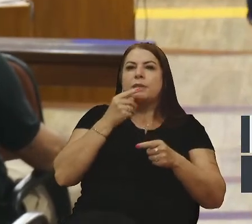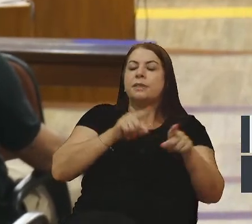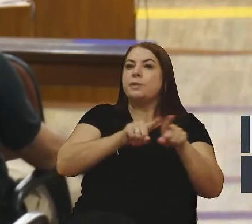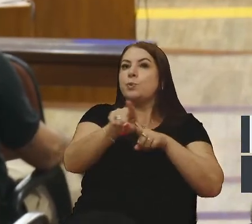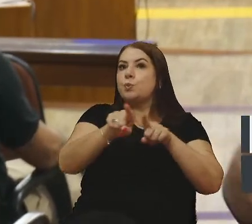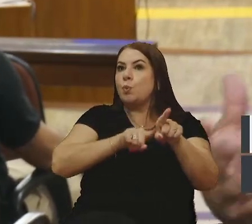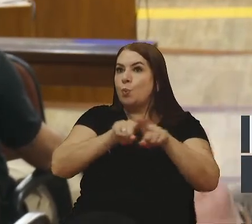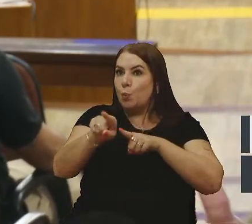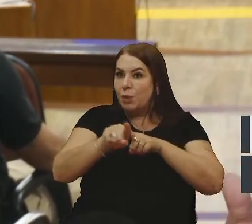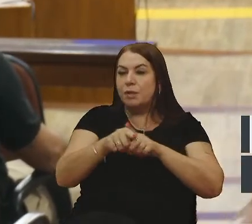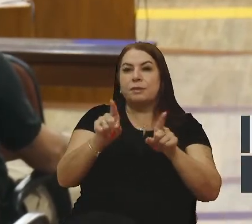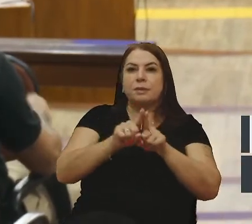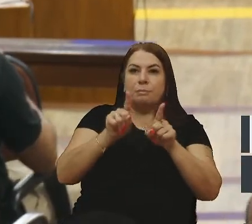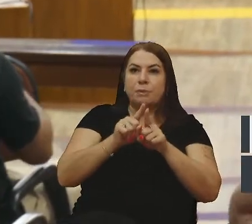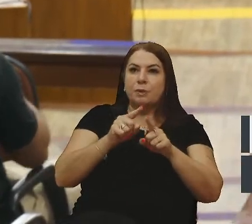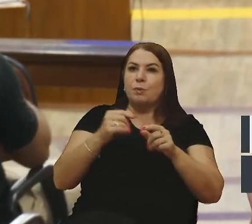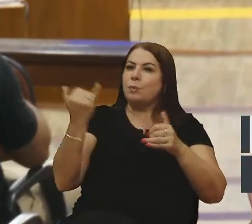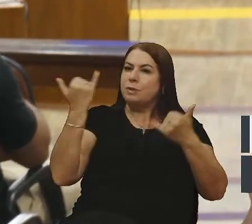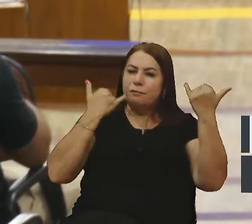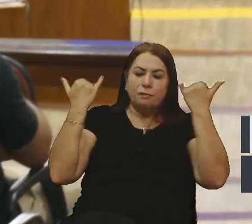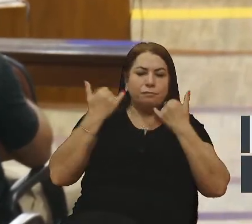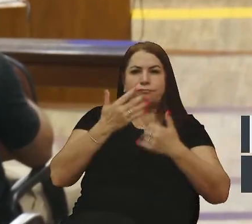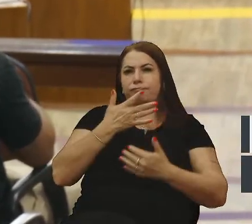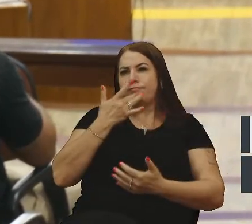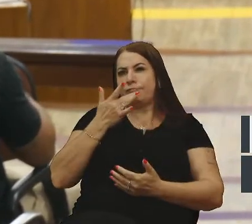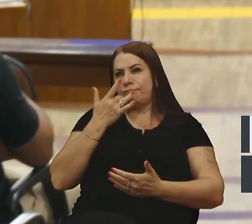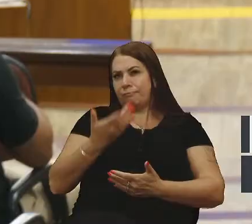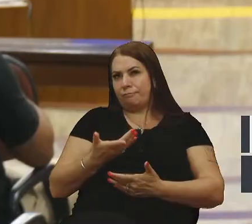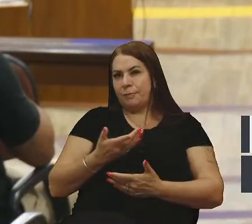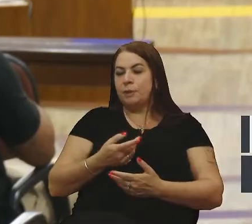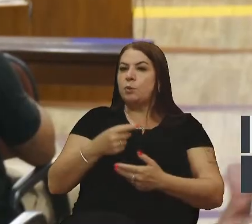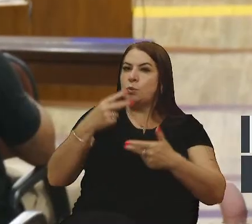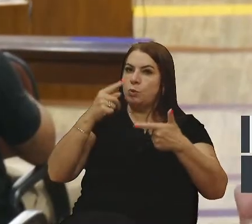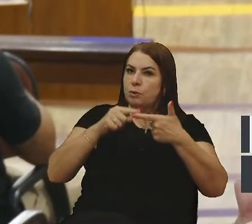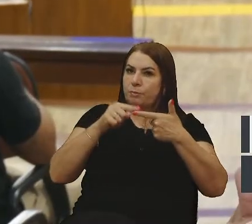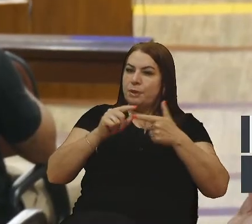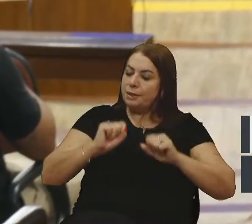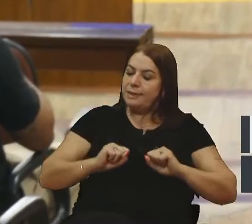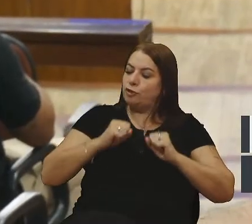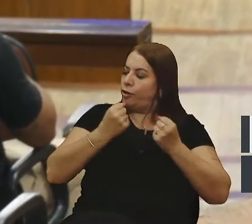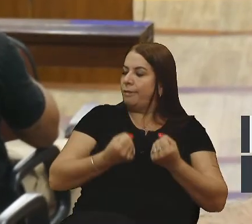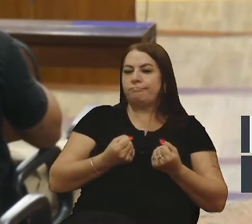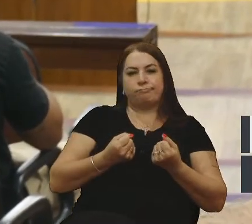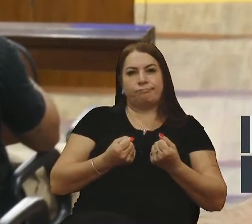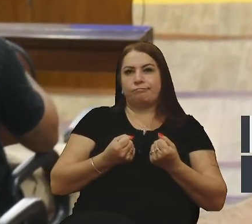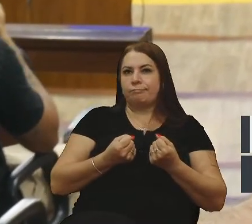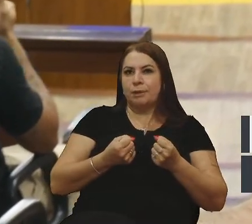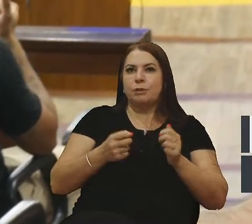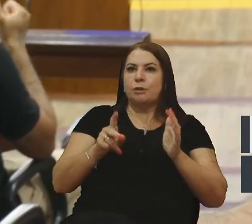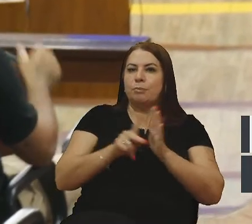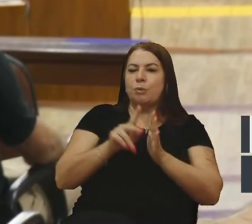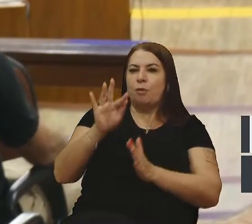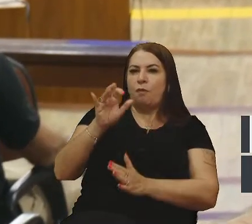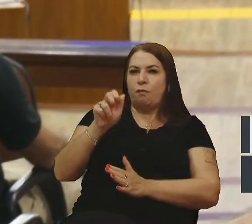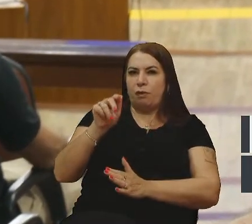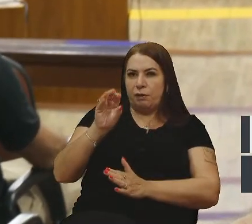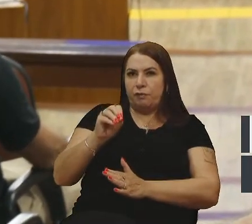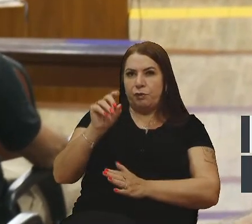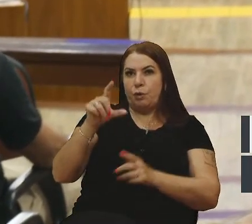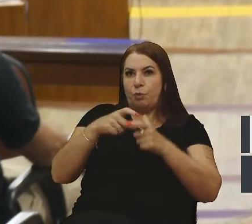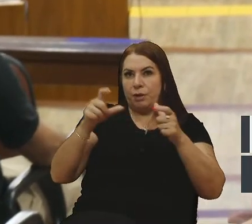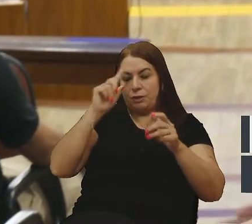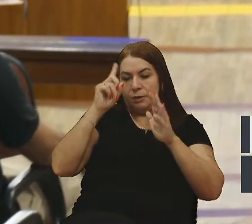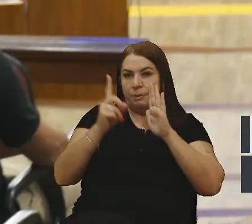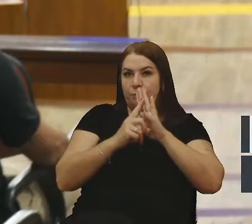concorrentes, e hoje com acesso à informação isso está muito fácil. E o segundo que eu digo é dedicar-se, porque o próprio Flávio Augusto, que é um grande empresário, ele fala